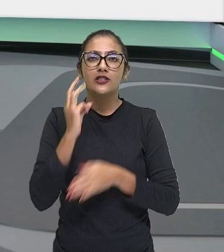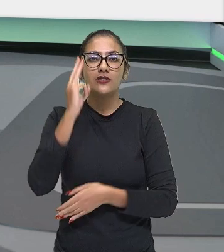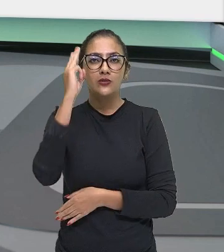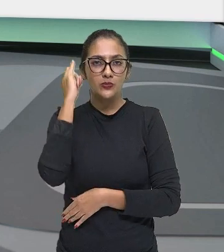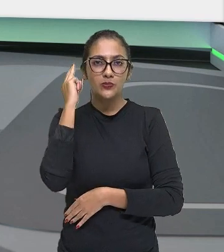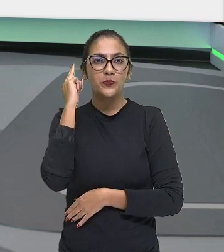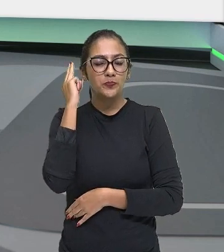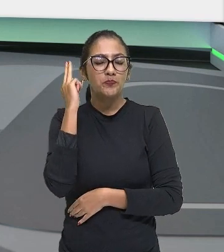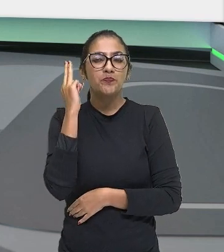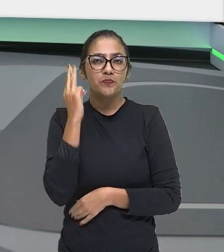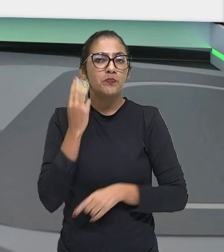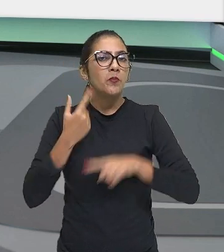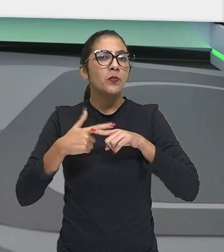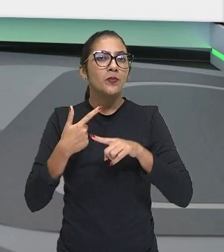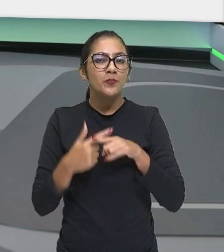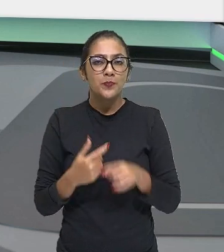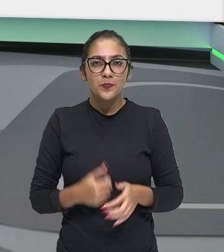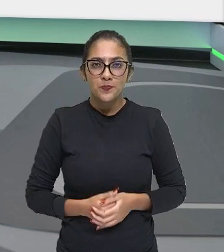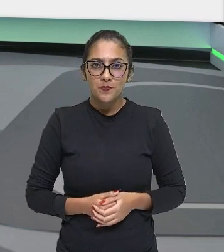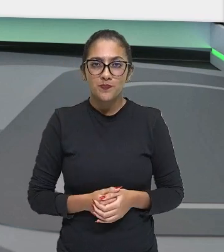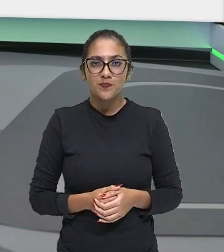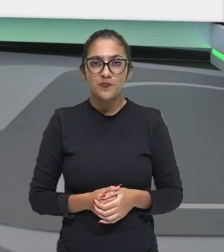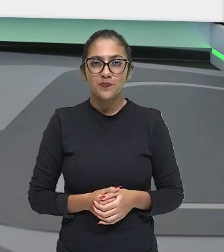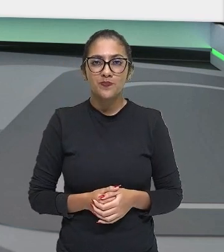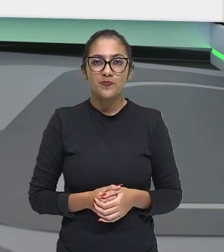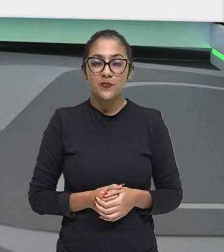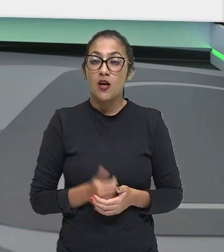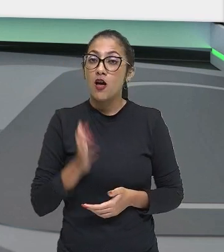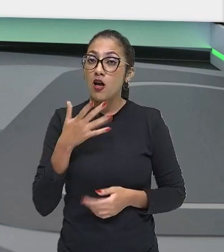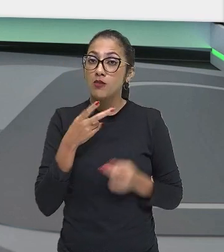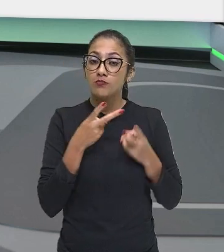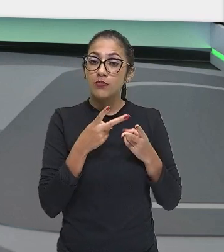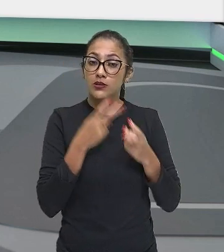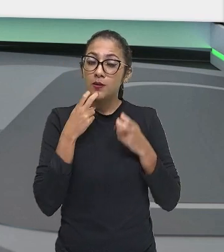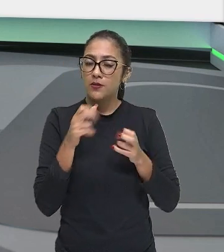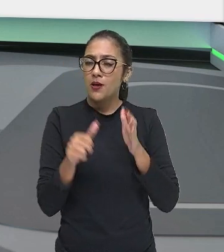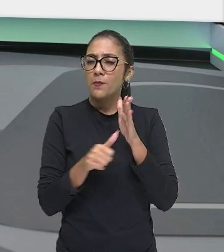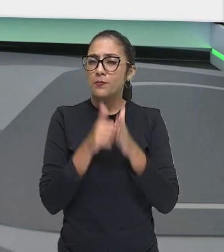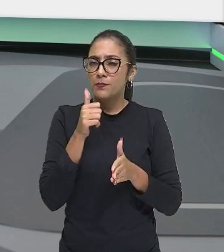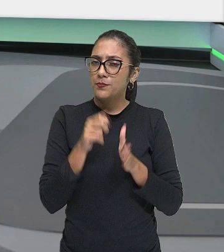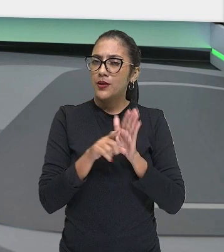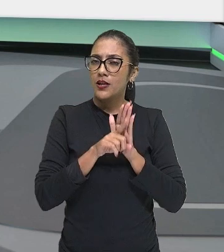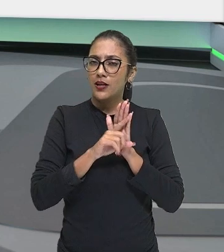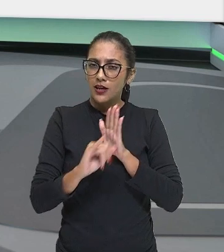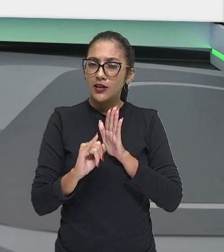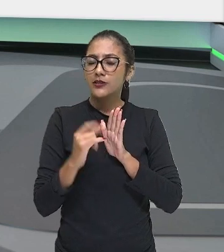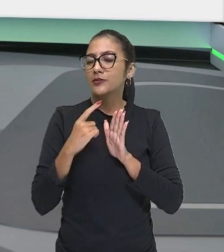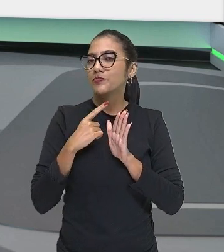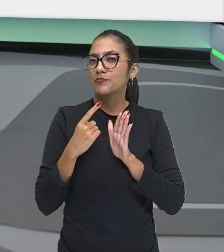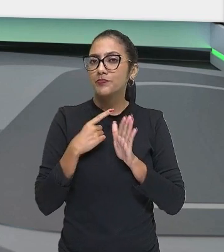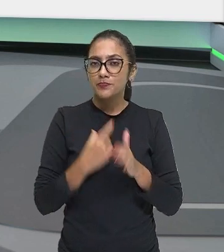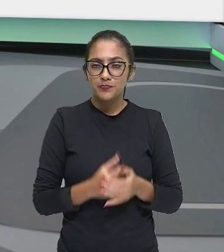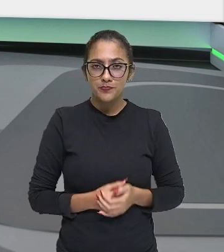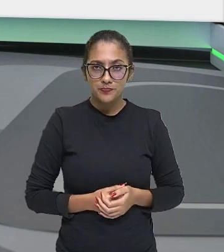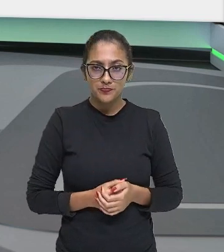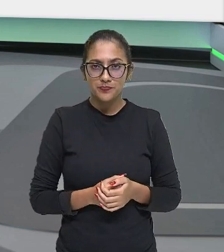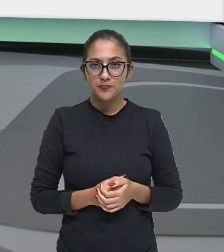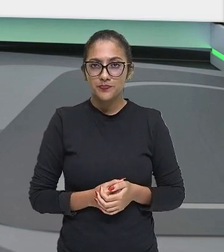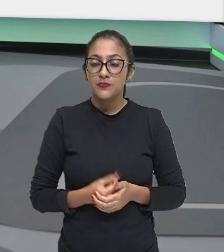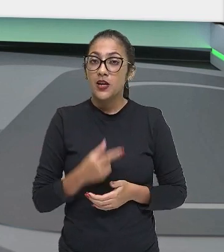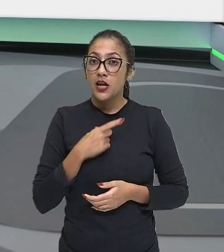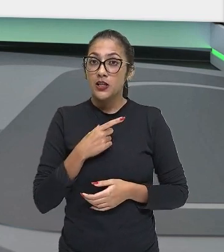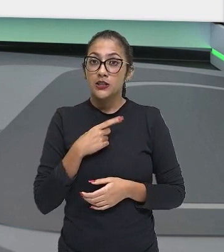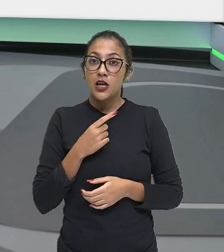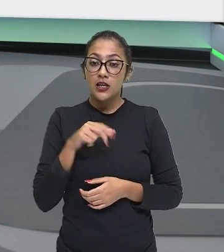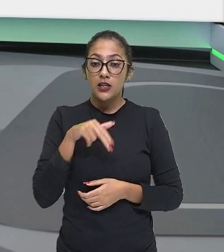que quer dizer o seguinte: como nós percebemos, na primeira lei, eu tenho o seguinte, que tenho a